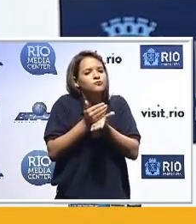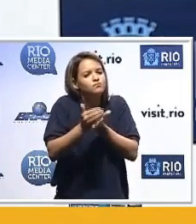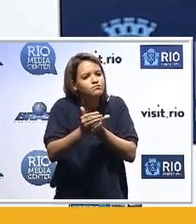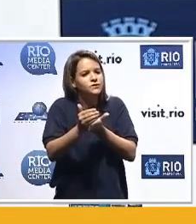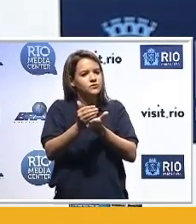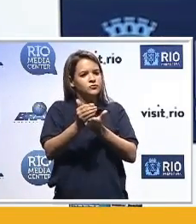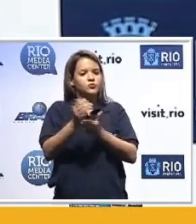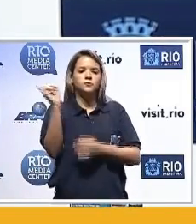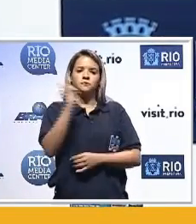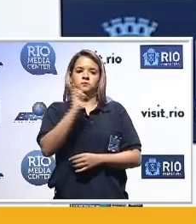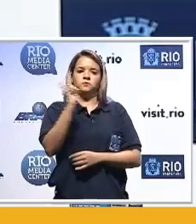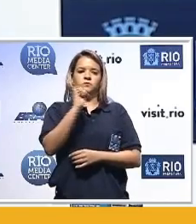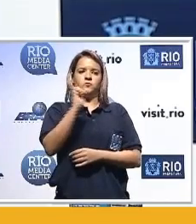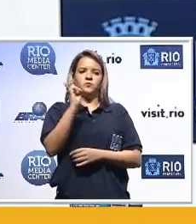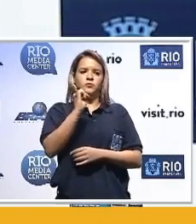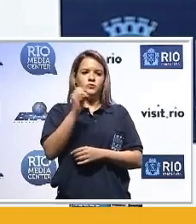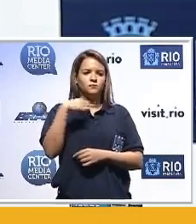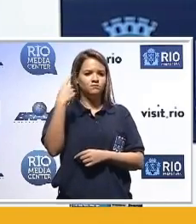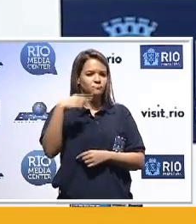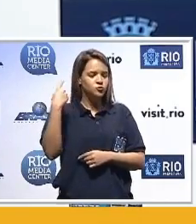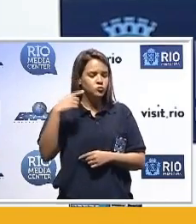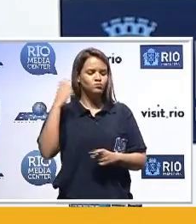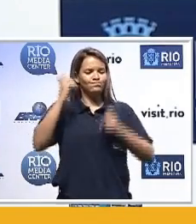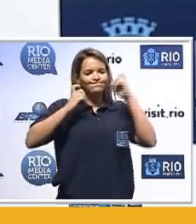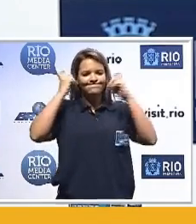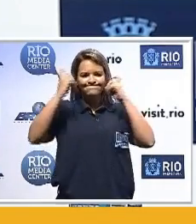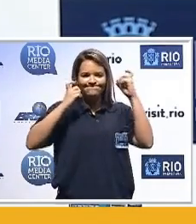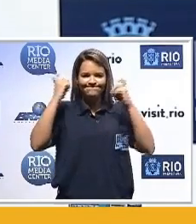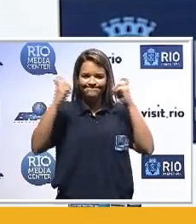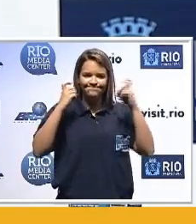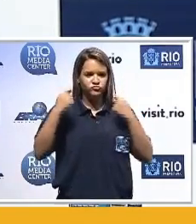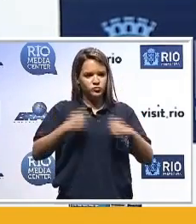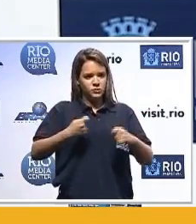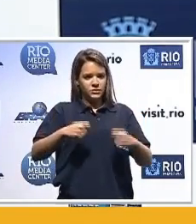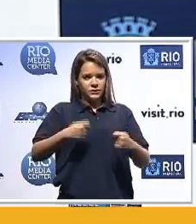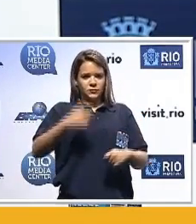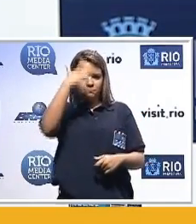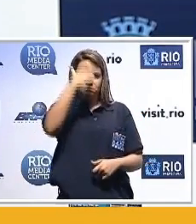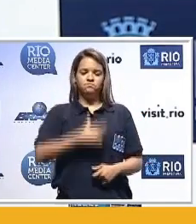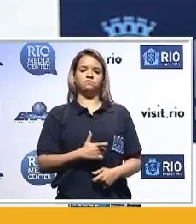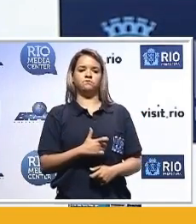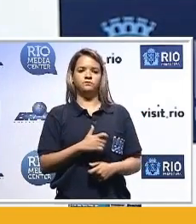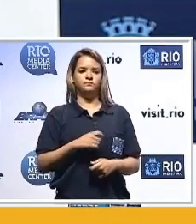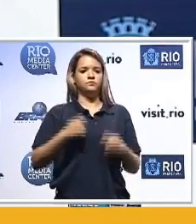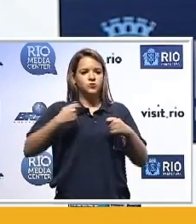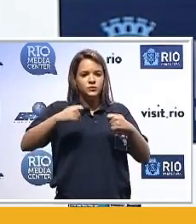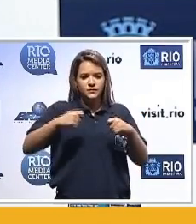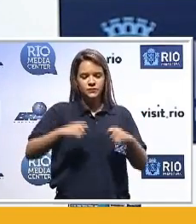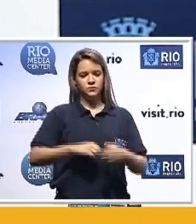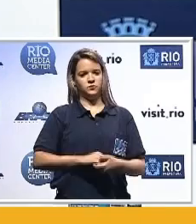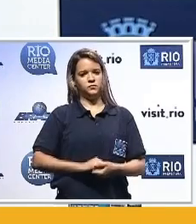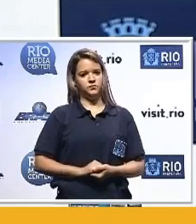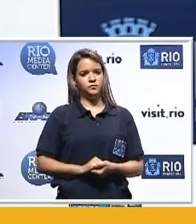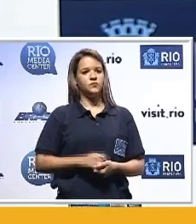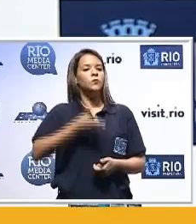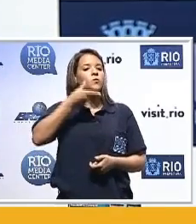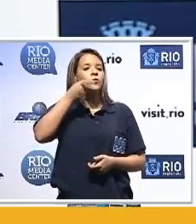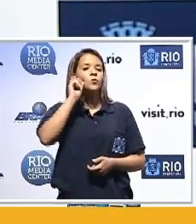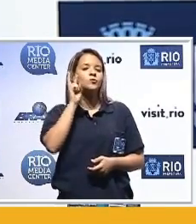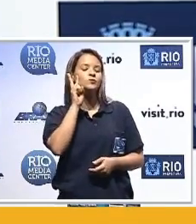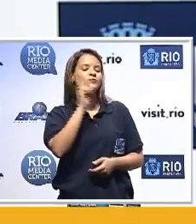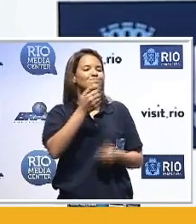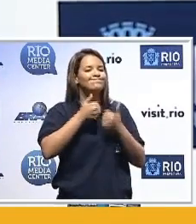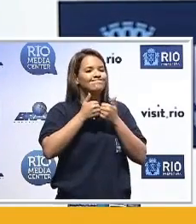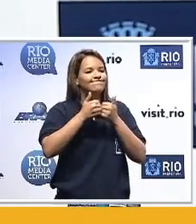preocupação que todos nós temos que ter, a humanidade tem que ter. Nós vimos ontem, na abertura dos Jogos